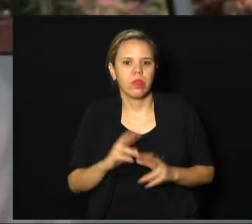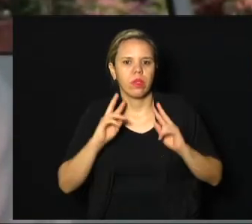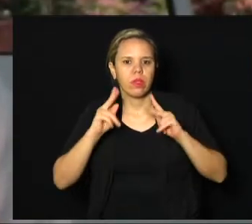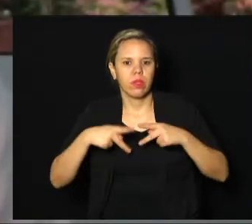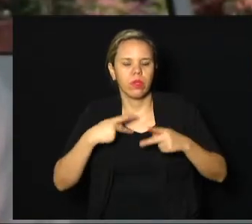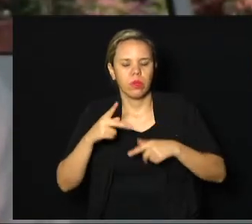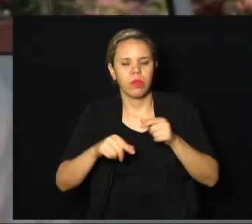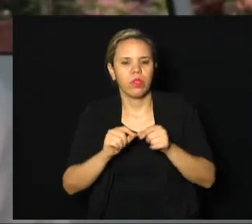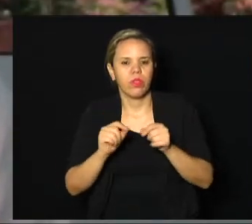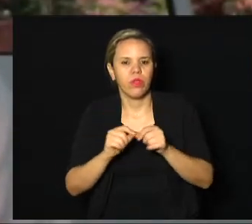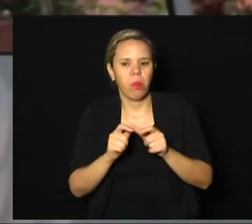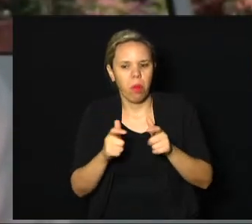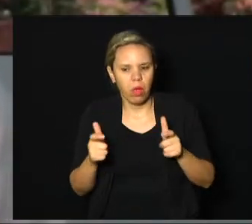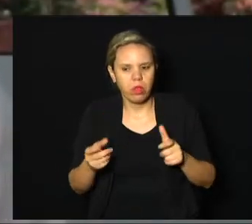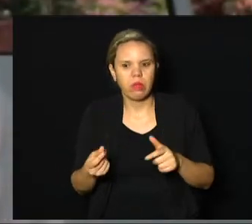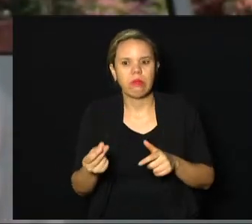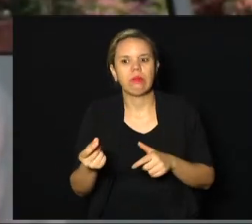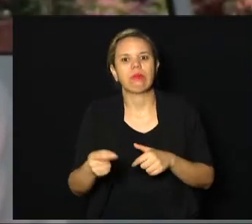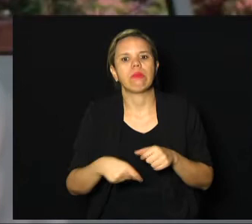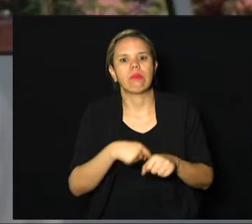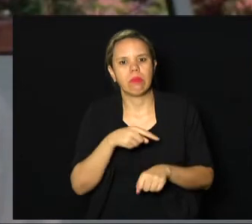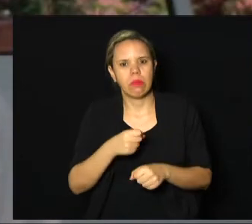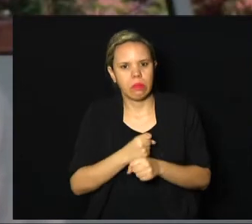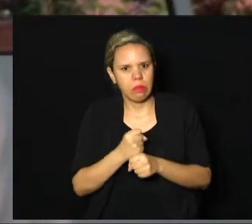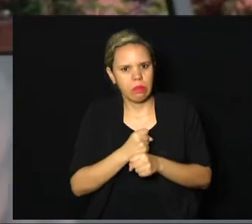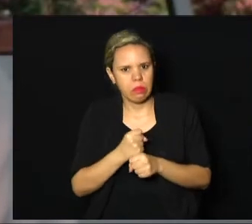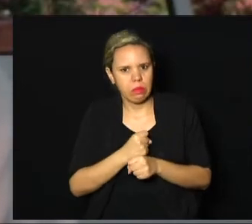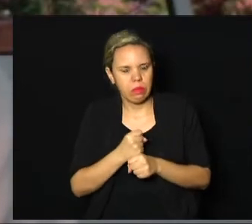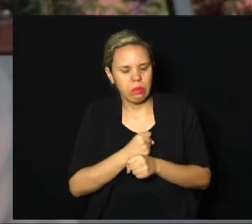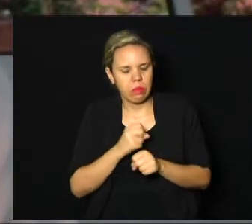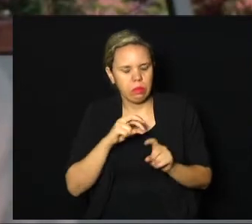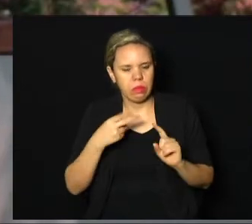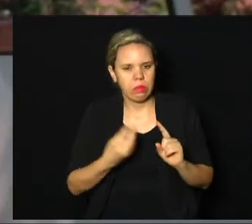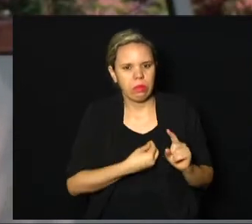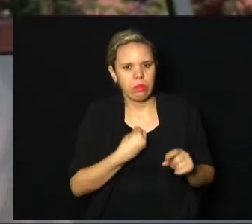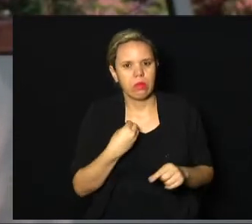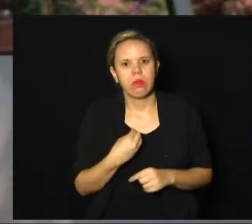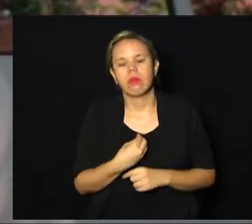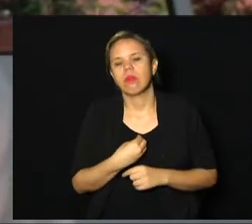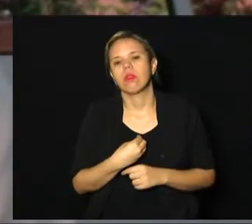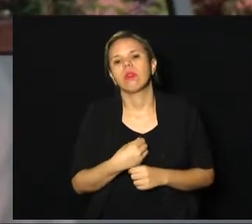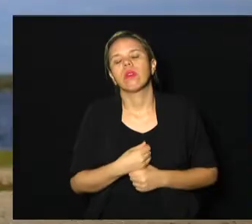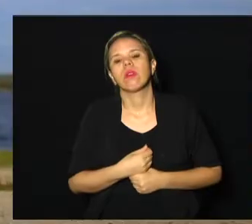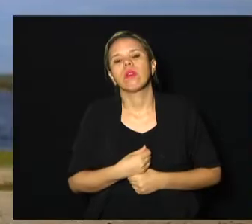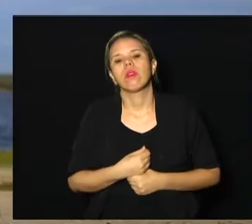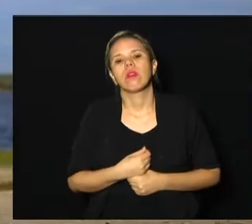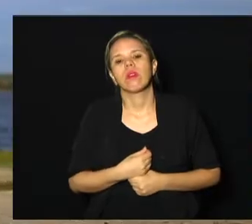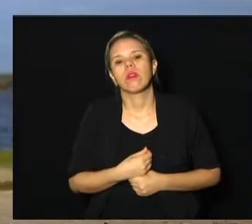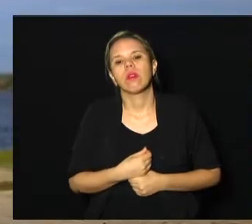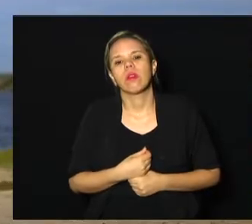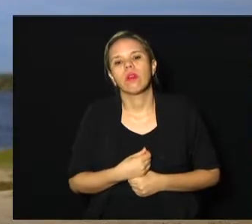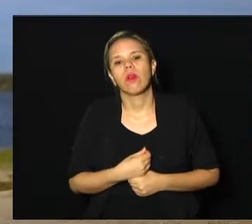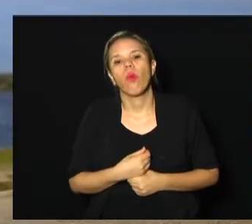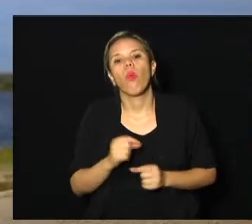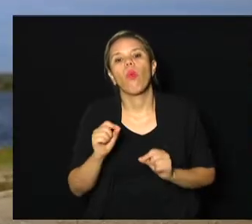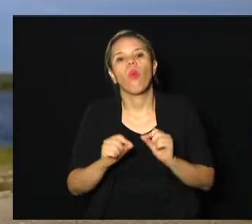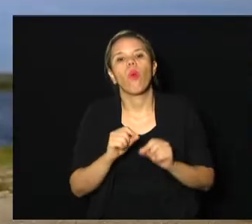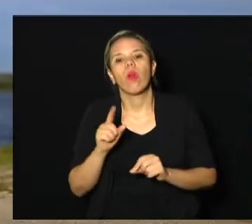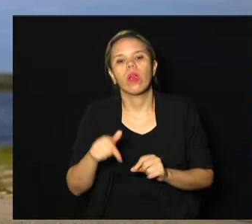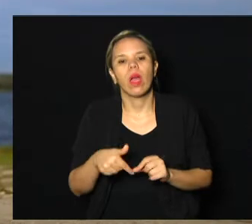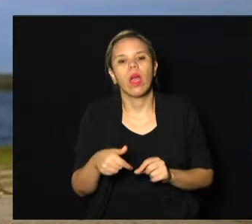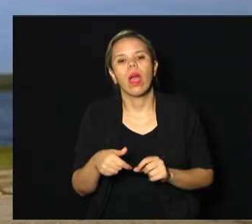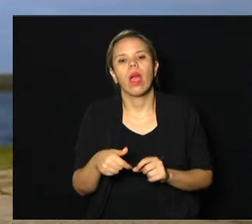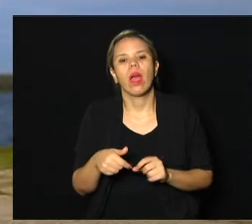vem fazendo, né, a gente vem aumentando a expectativa de vida década após década, o grande gargalo da